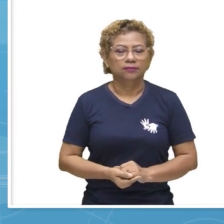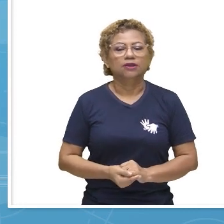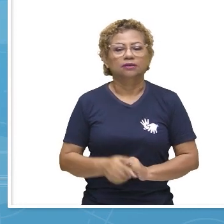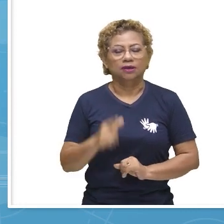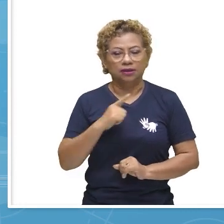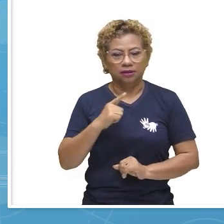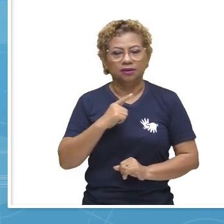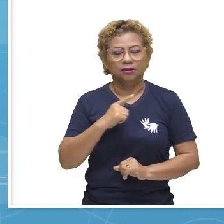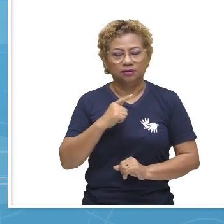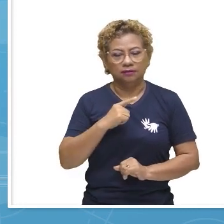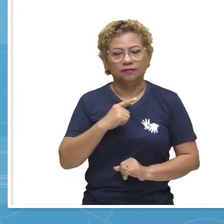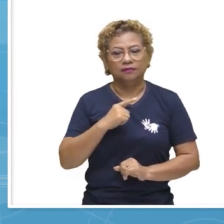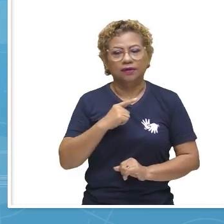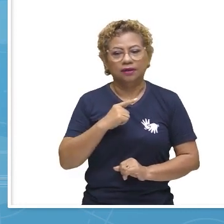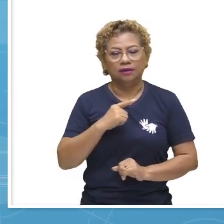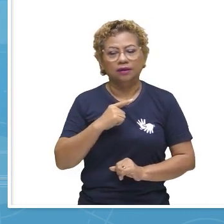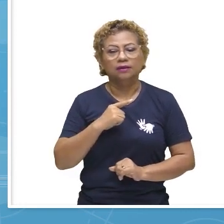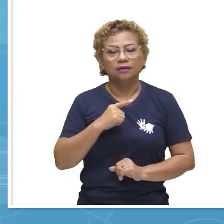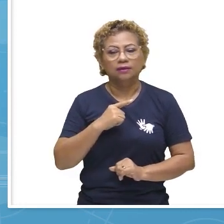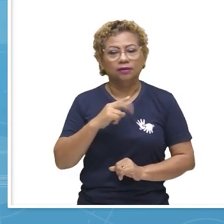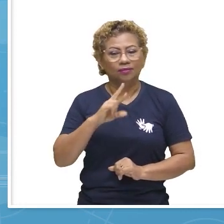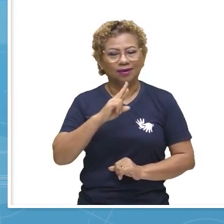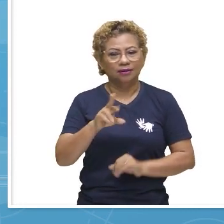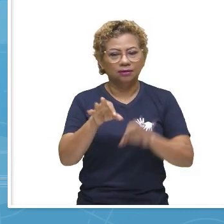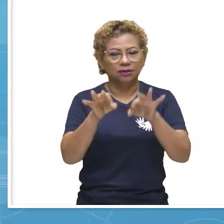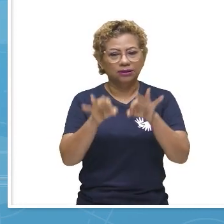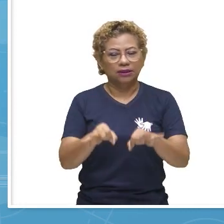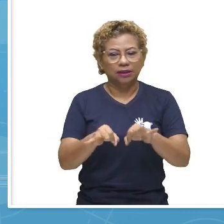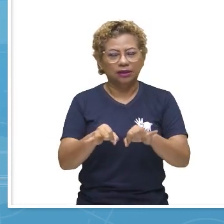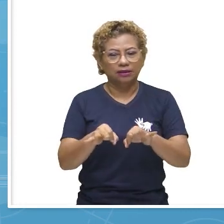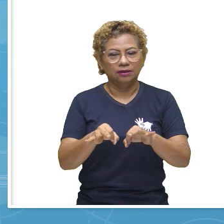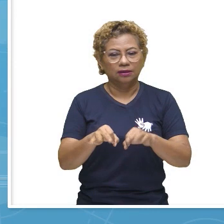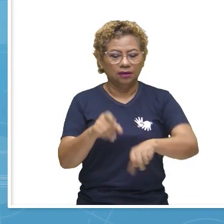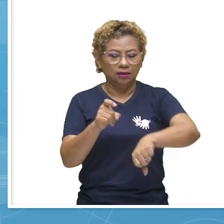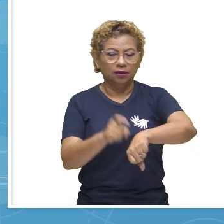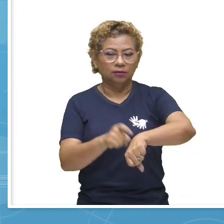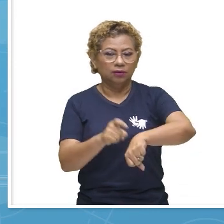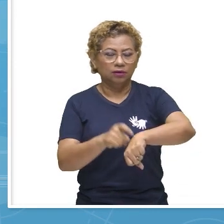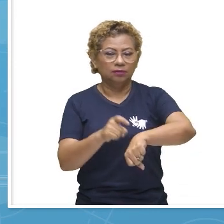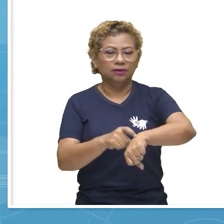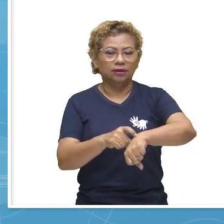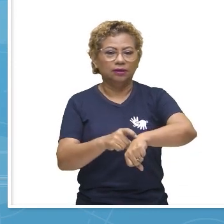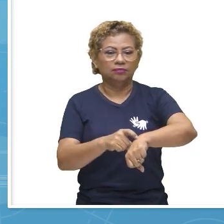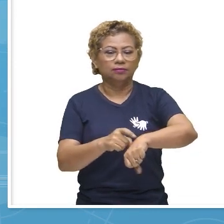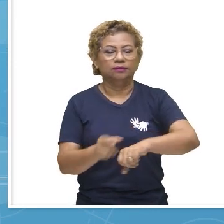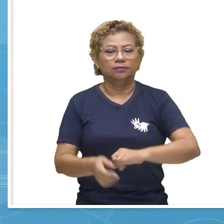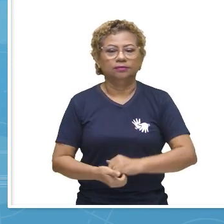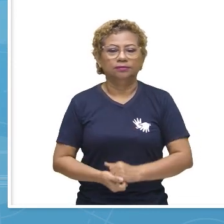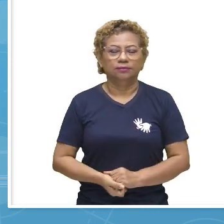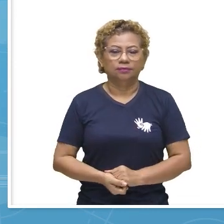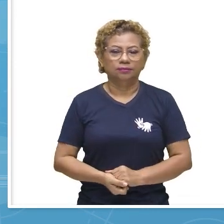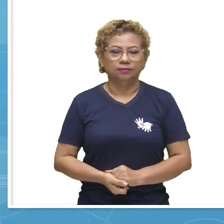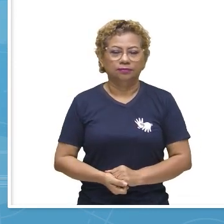minha resposta, né, desse quanto tempo. Então tá.